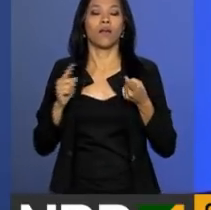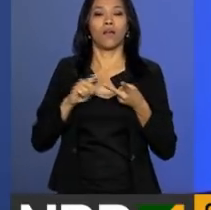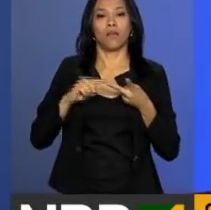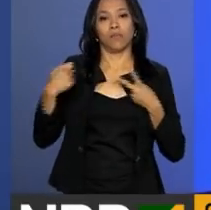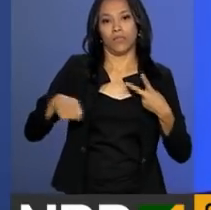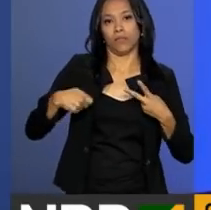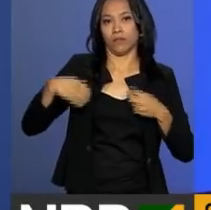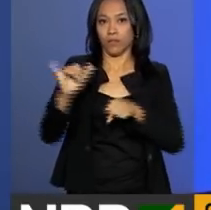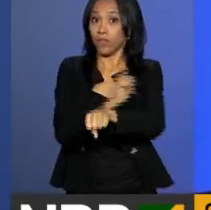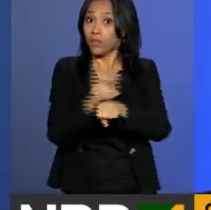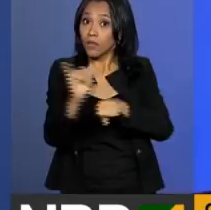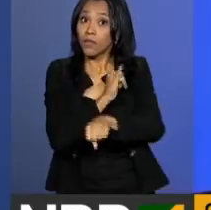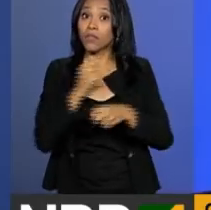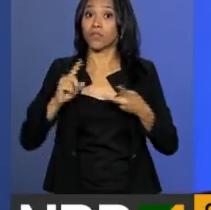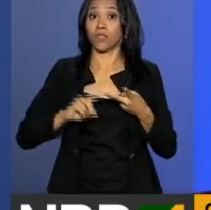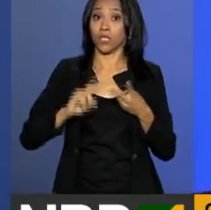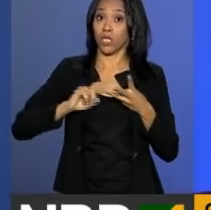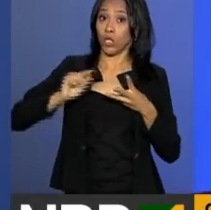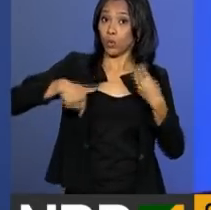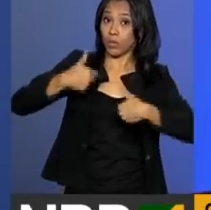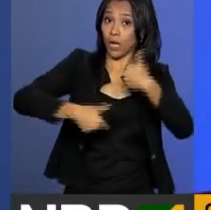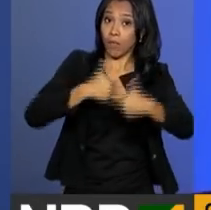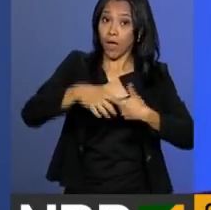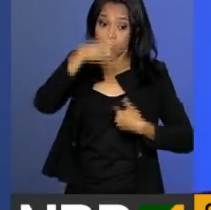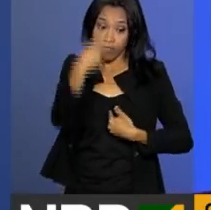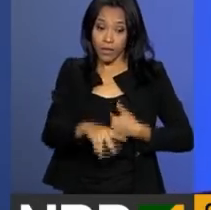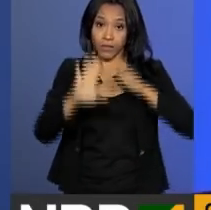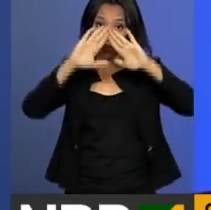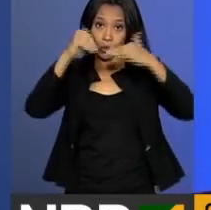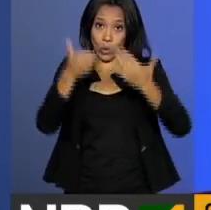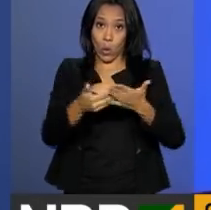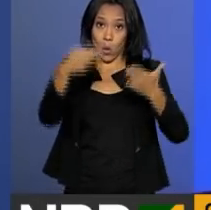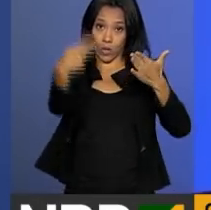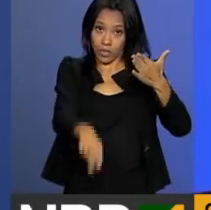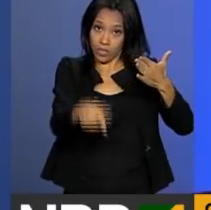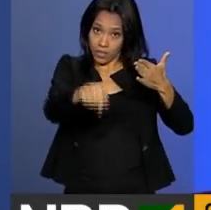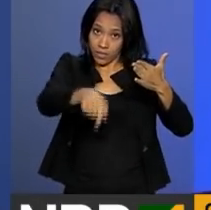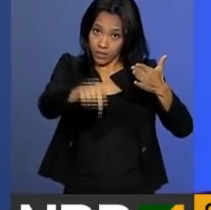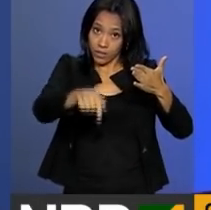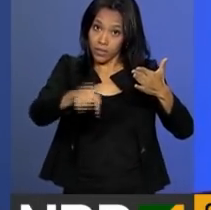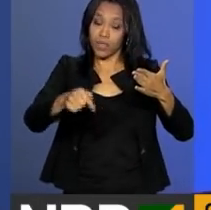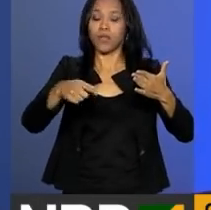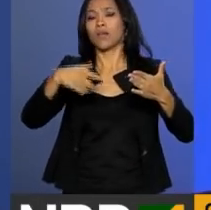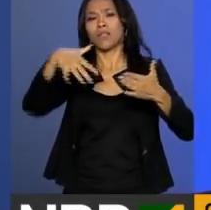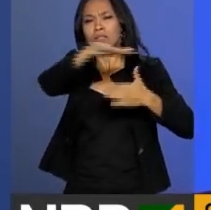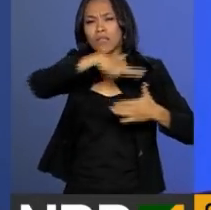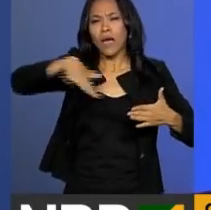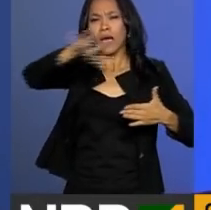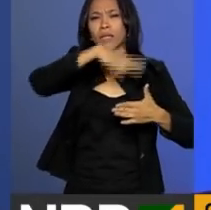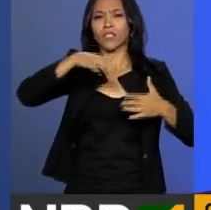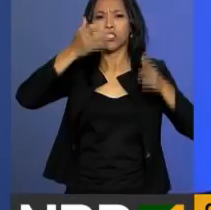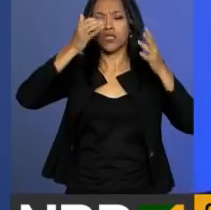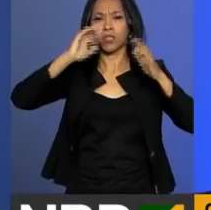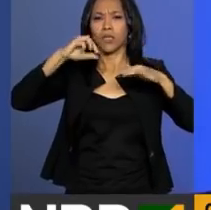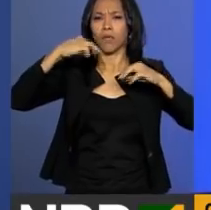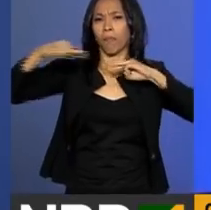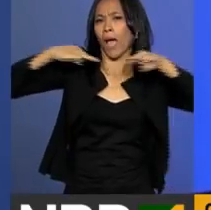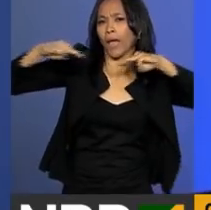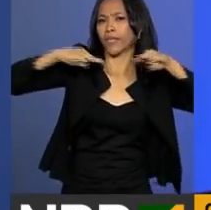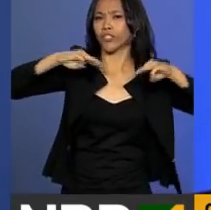ea o trabalho desta escola superior de propaganda e marketing os trabalhos todos que são lançados